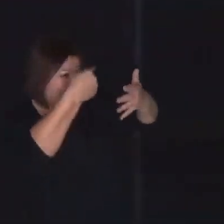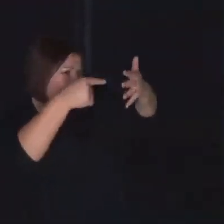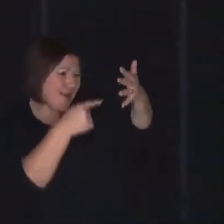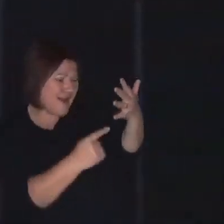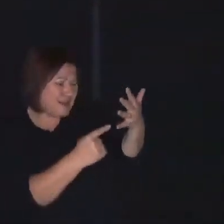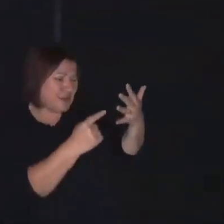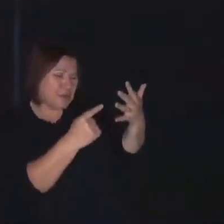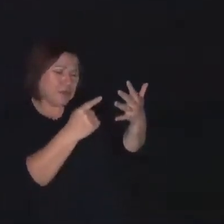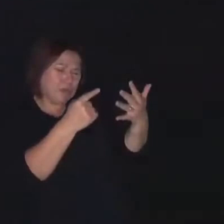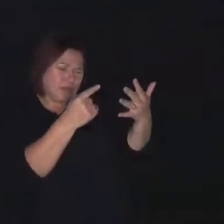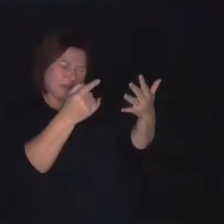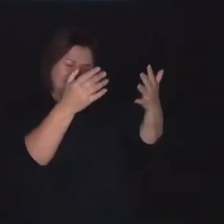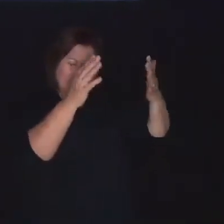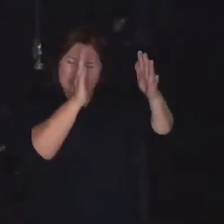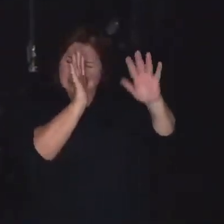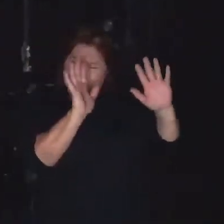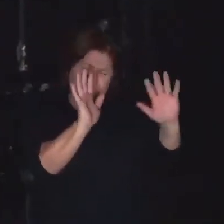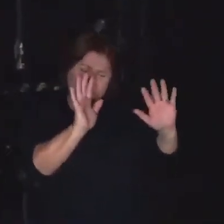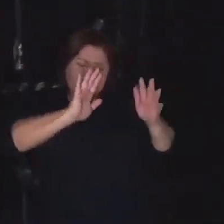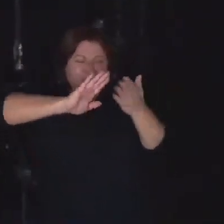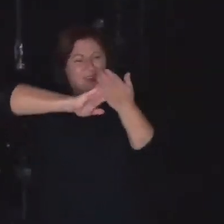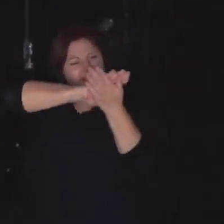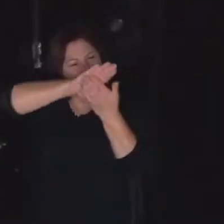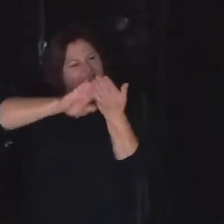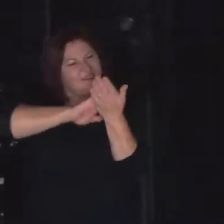nada melhor. Não há nada,